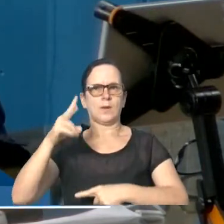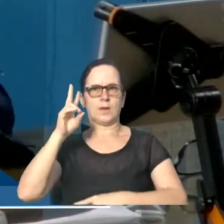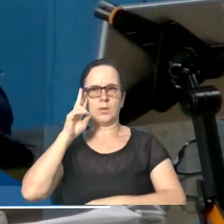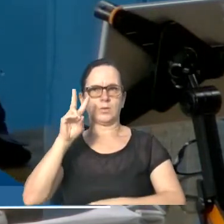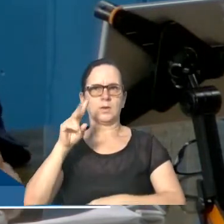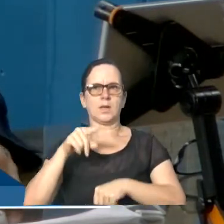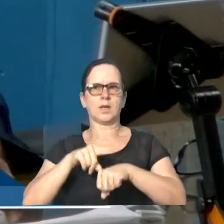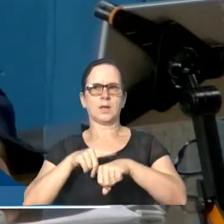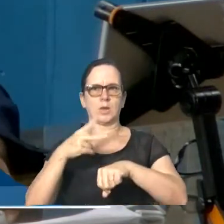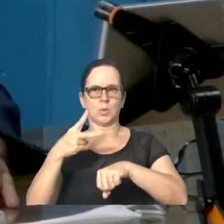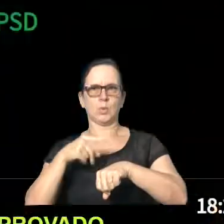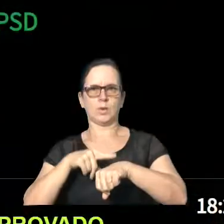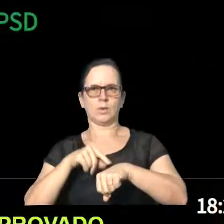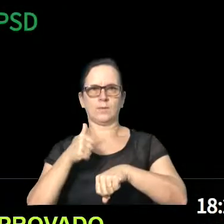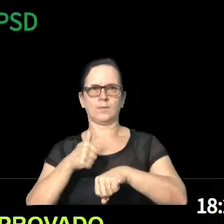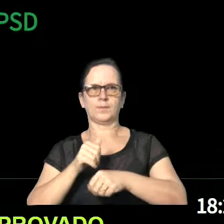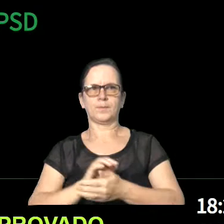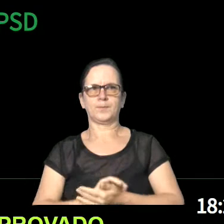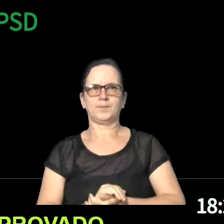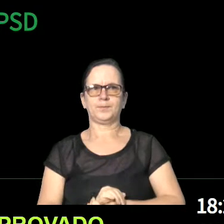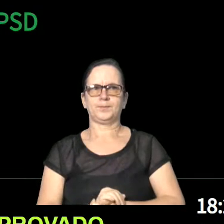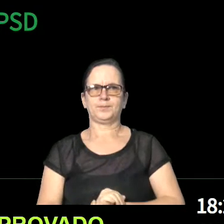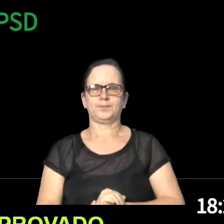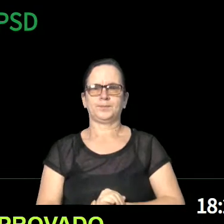14 horas. Só isso, presidente.